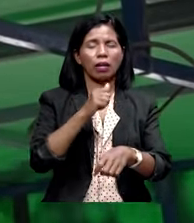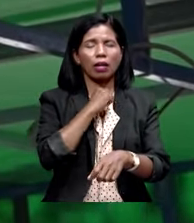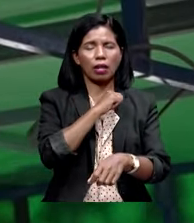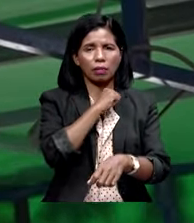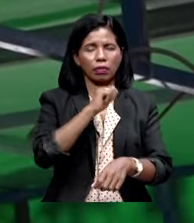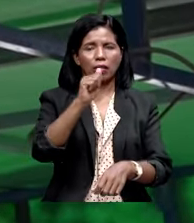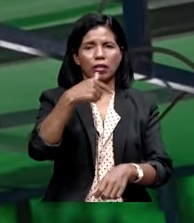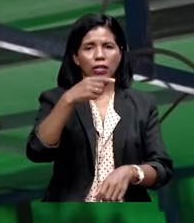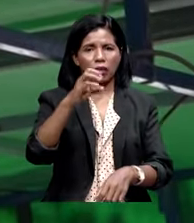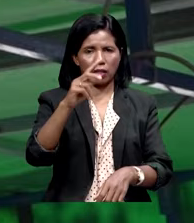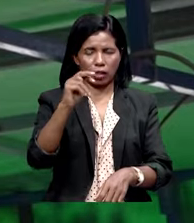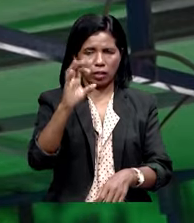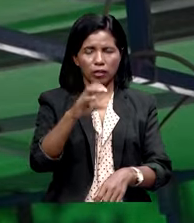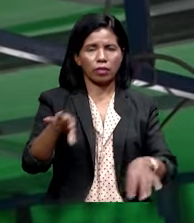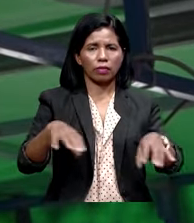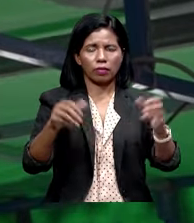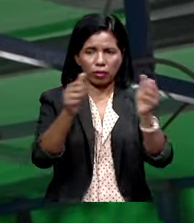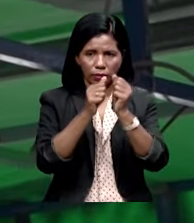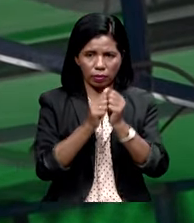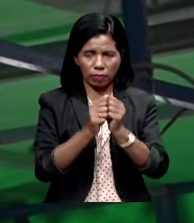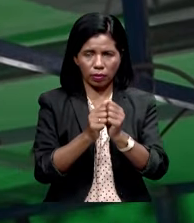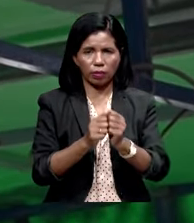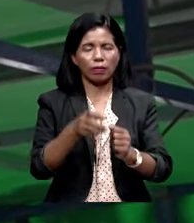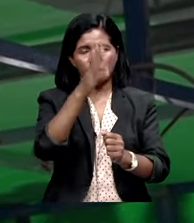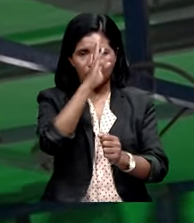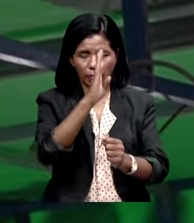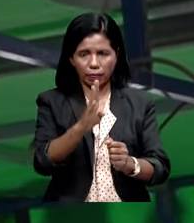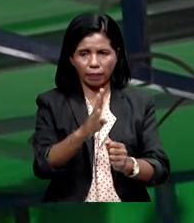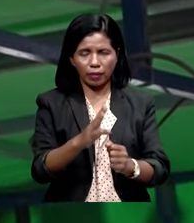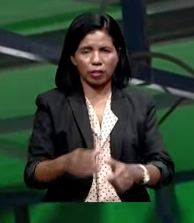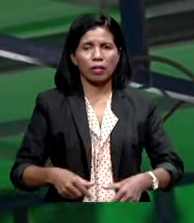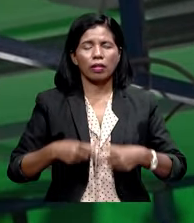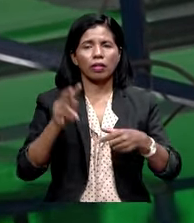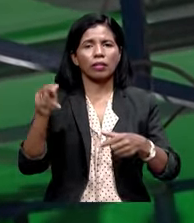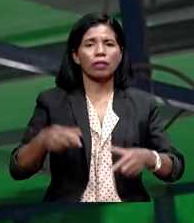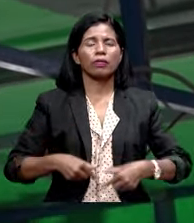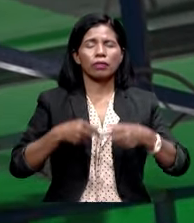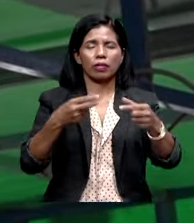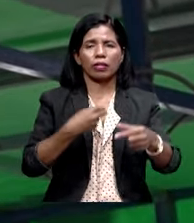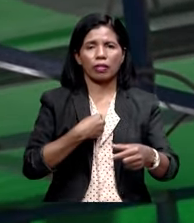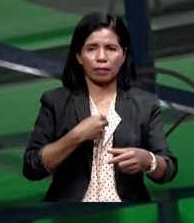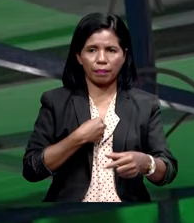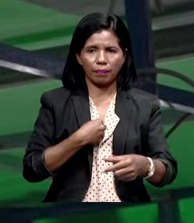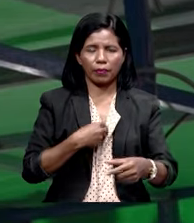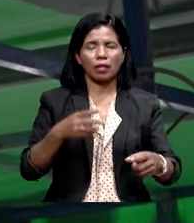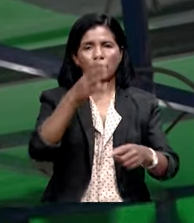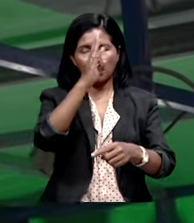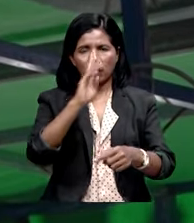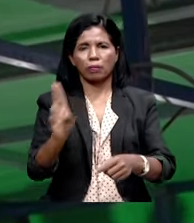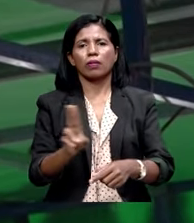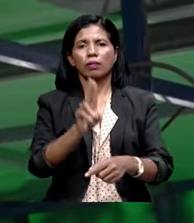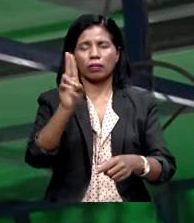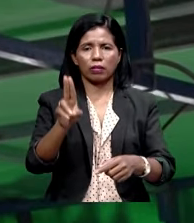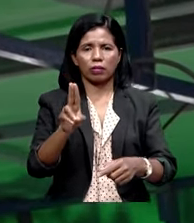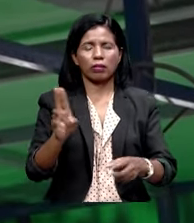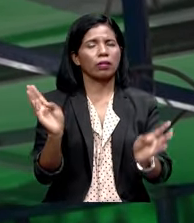colaboração. Colabora ho no Roma. Nia oferece, ninha an, atu no Roma utiliza,